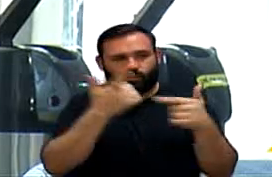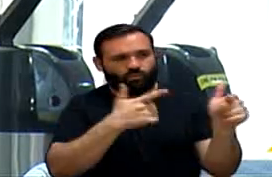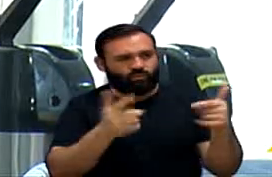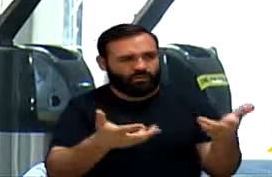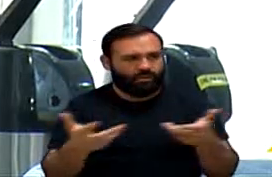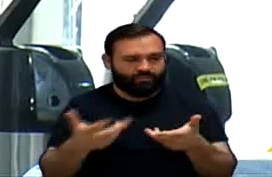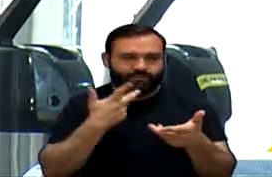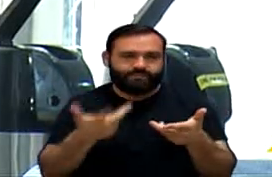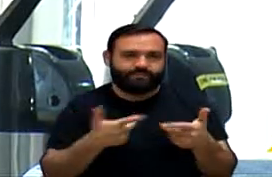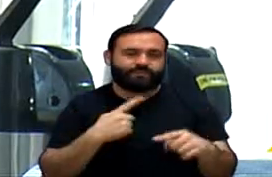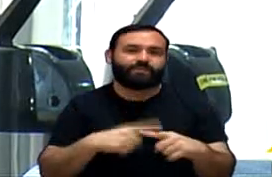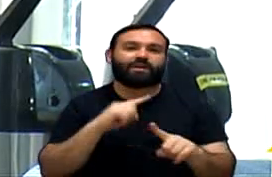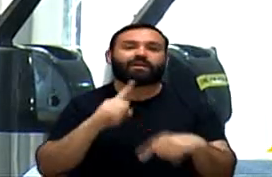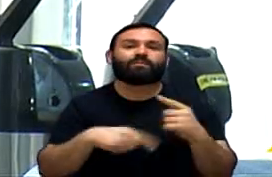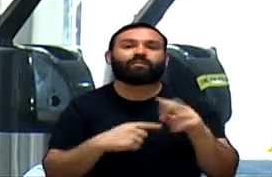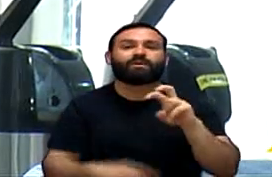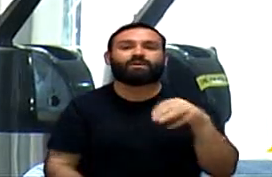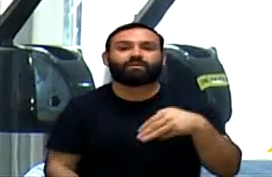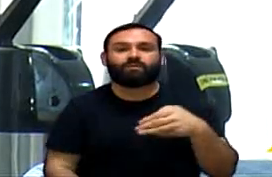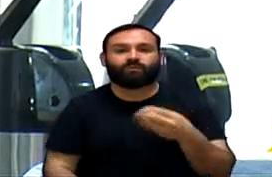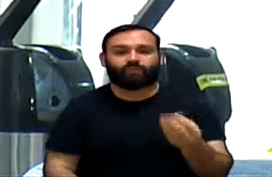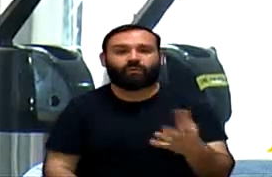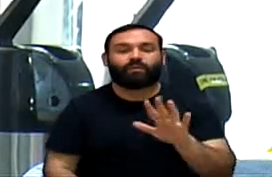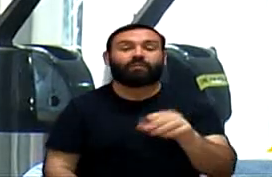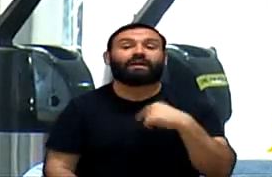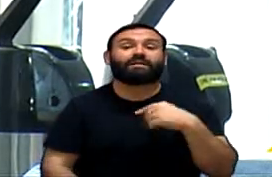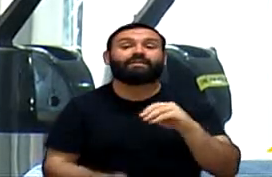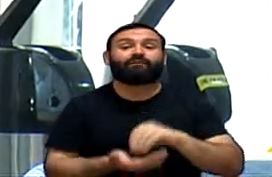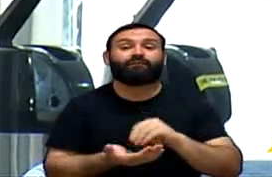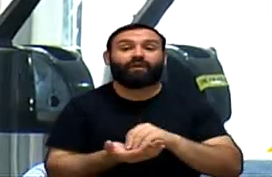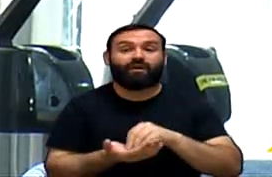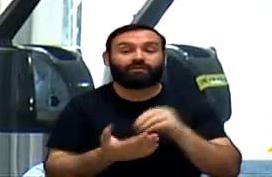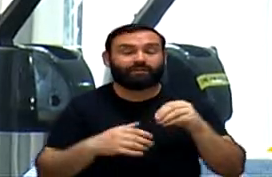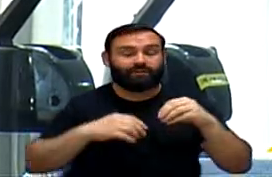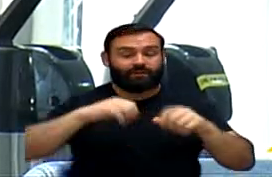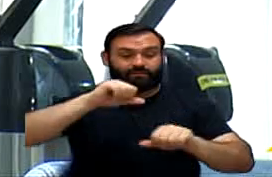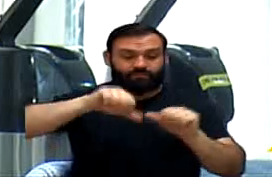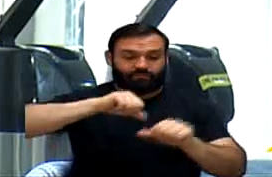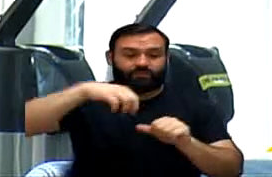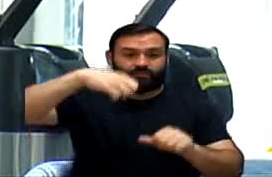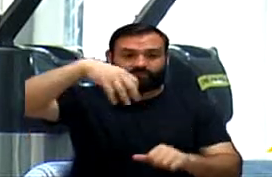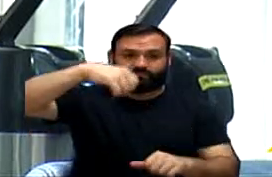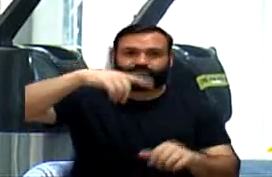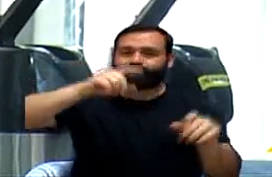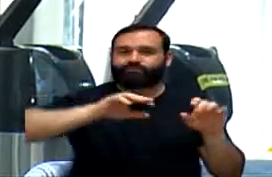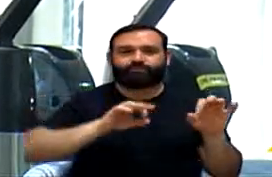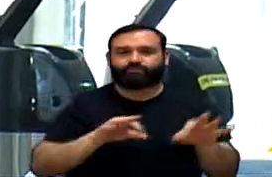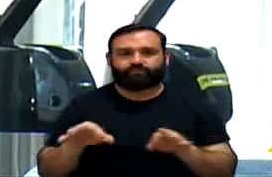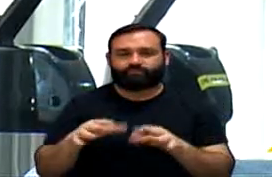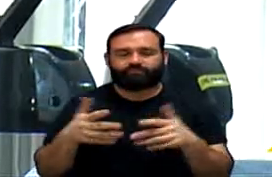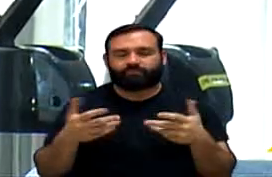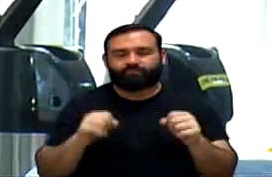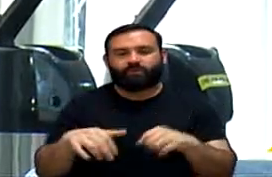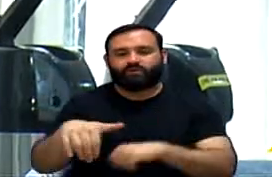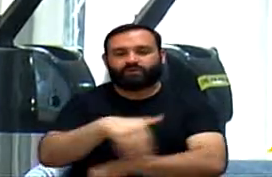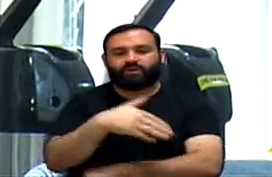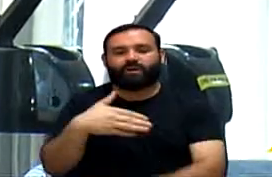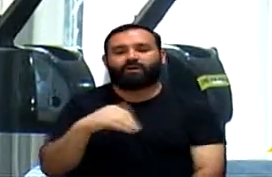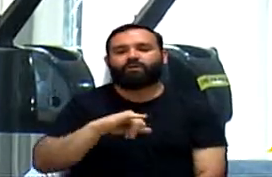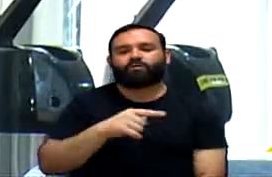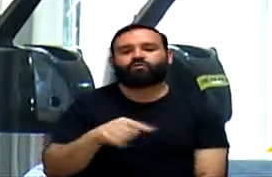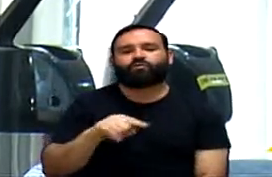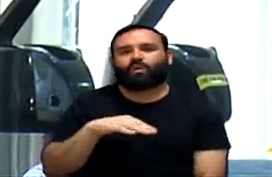usar Obrigado daqui a pouco eu cedo 5 minutos mas a falta de troca de lâmpadas é recorrente seja na Rua João